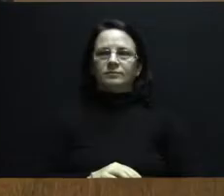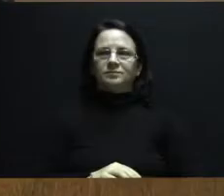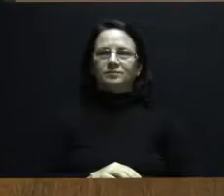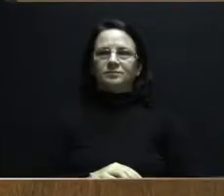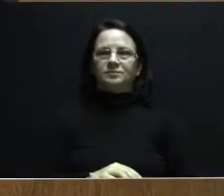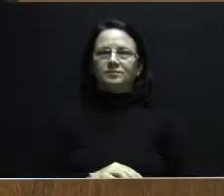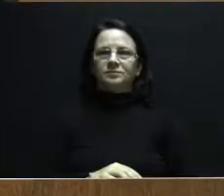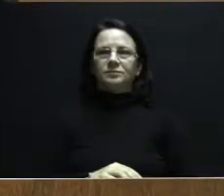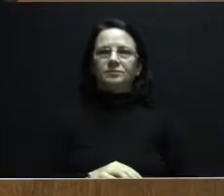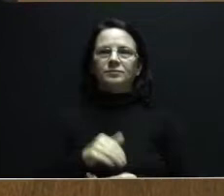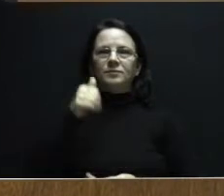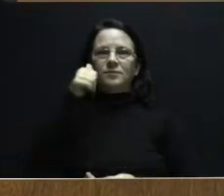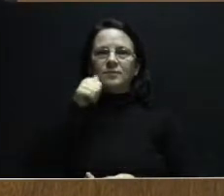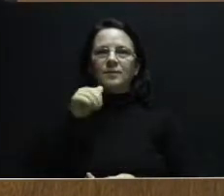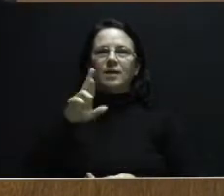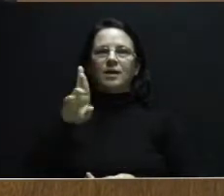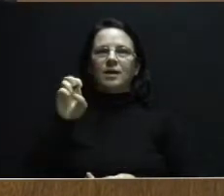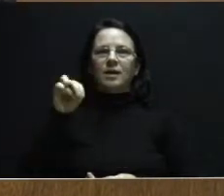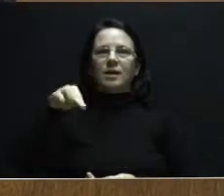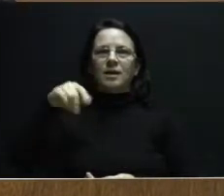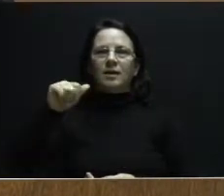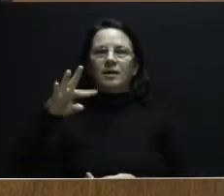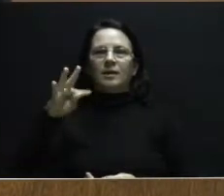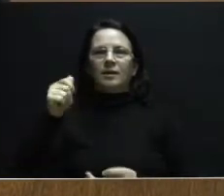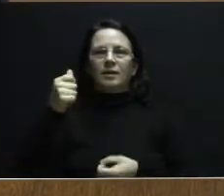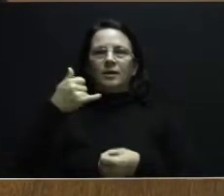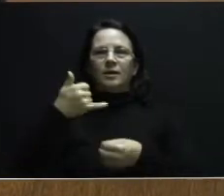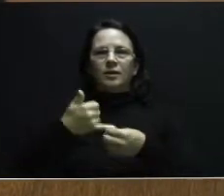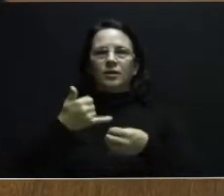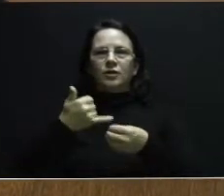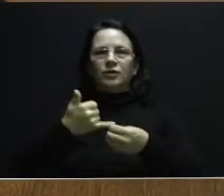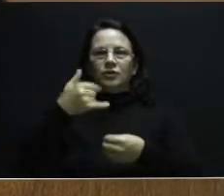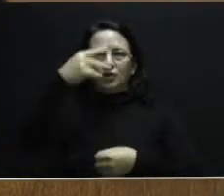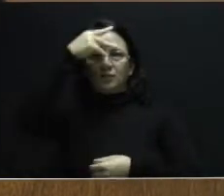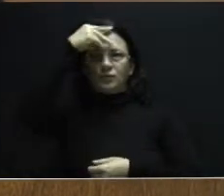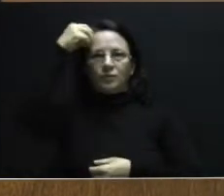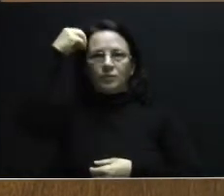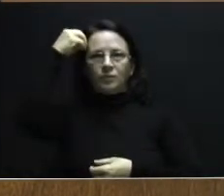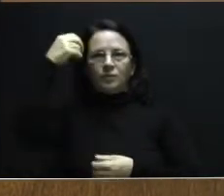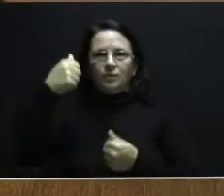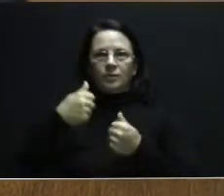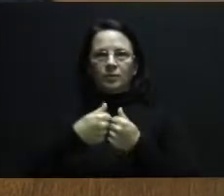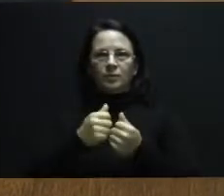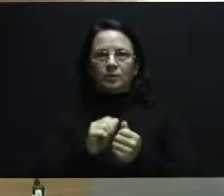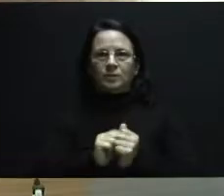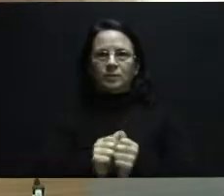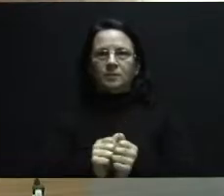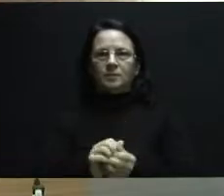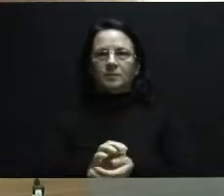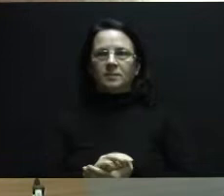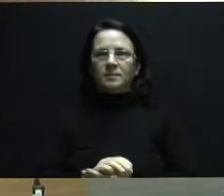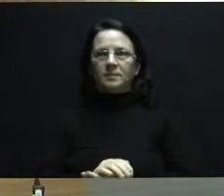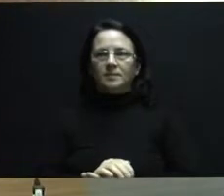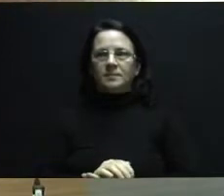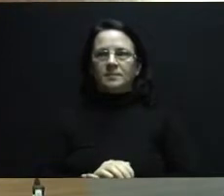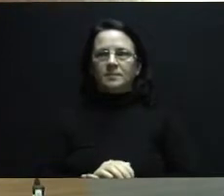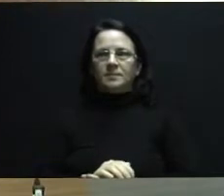Excelentíssima senhora Renata Almeida dos Santos, chefe de gabinete do prefeito municipal de Cubatão.